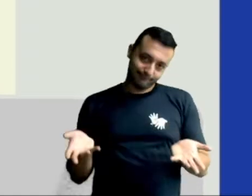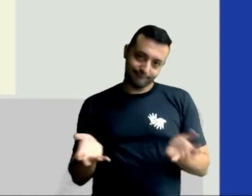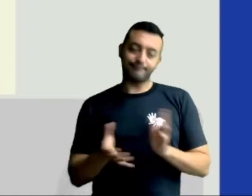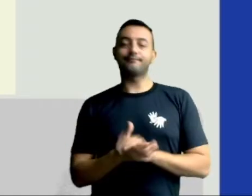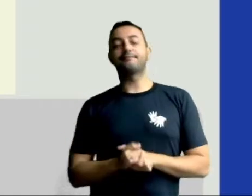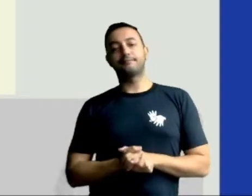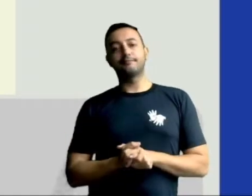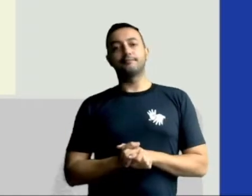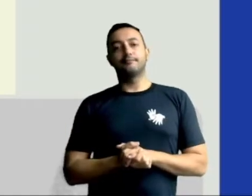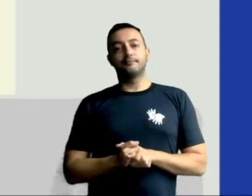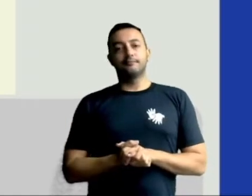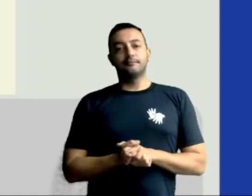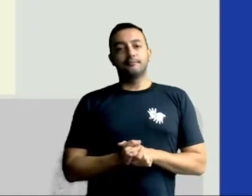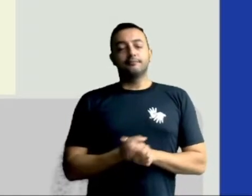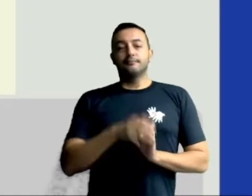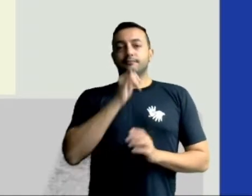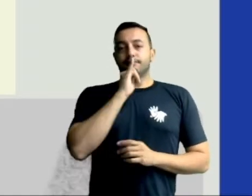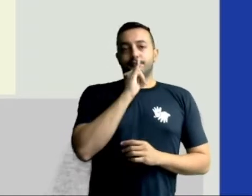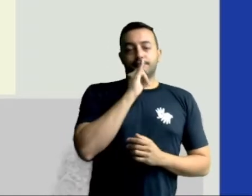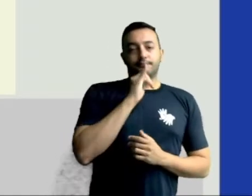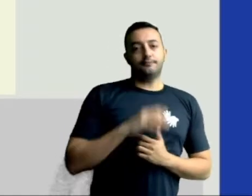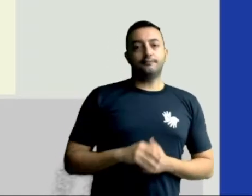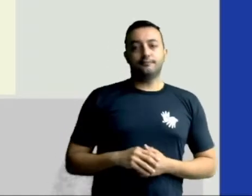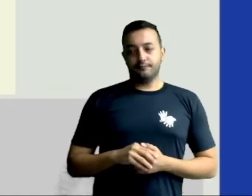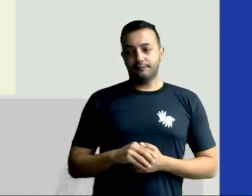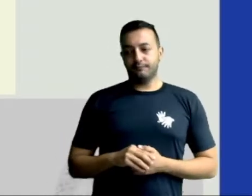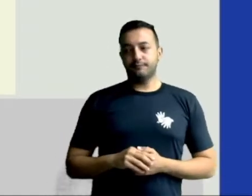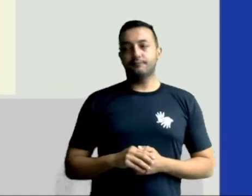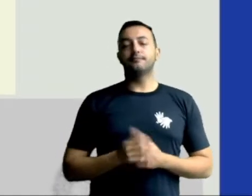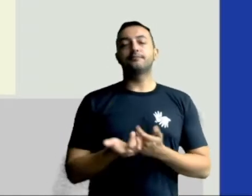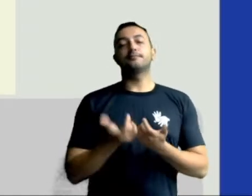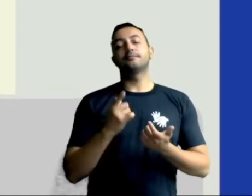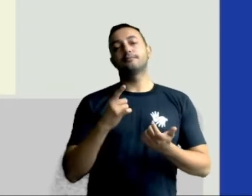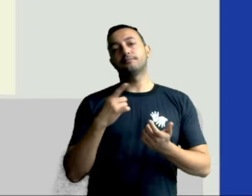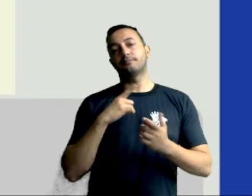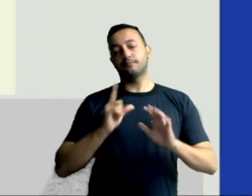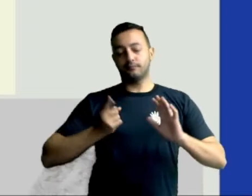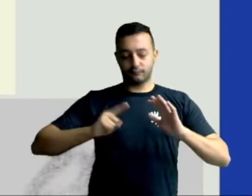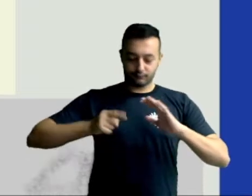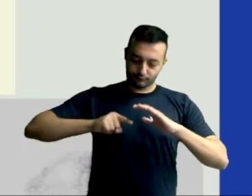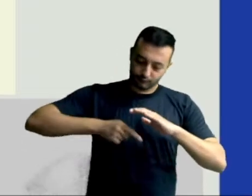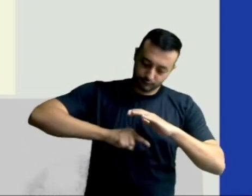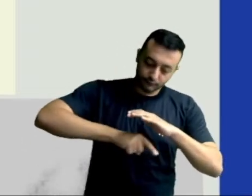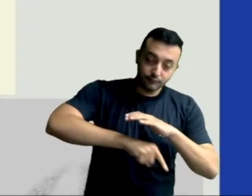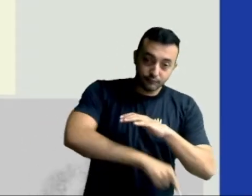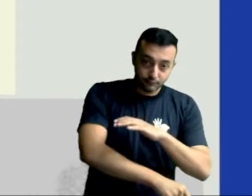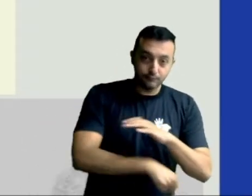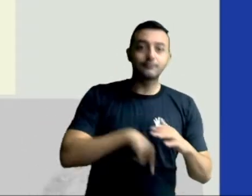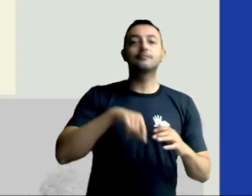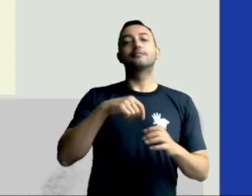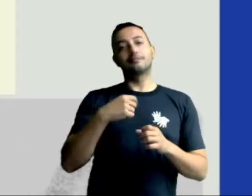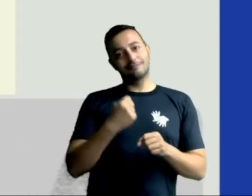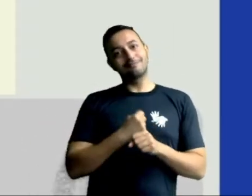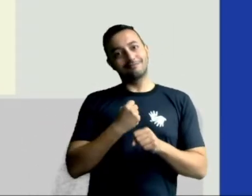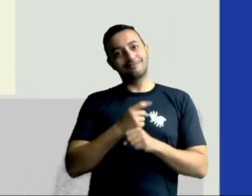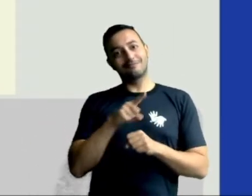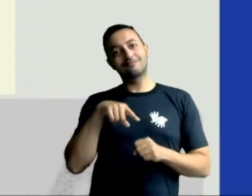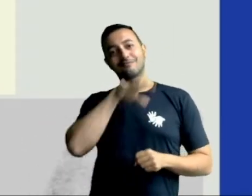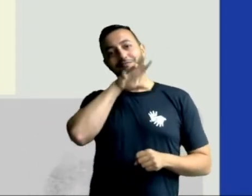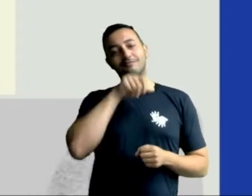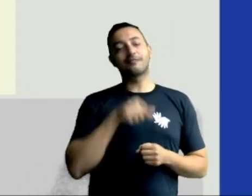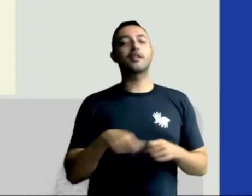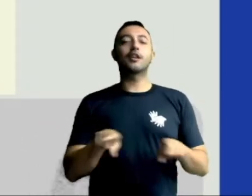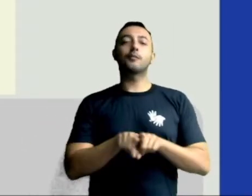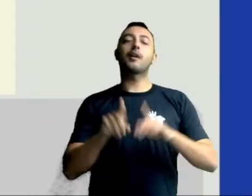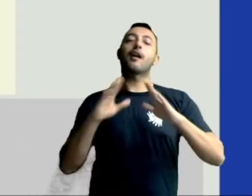né? Por exemplo, as tocas, também construídas por animais, e as casas